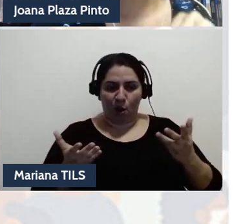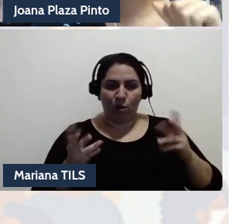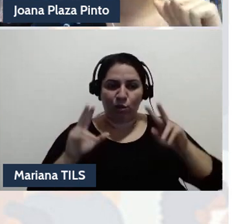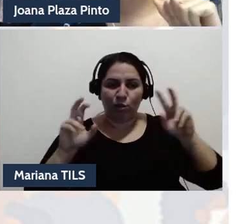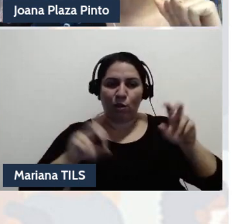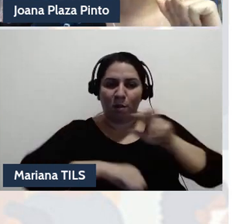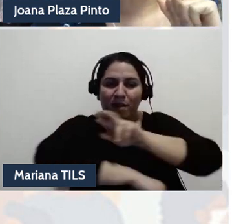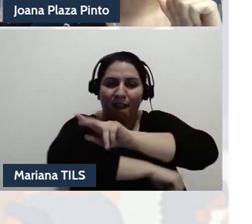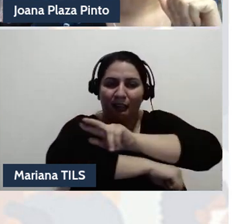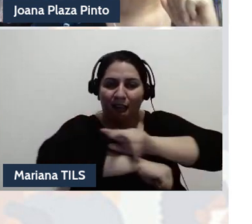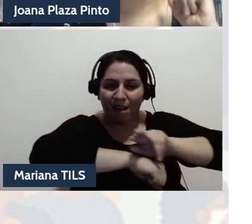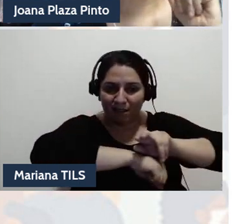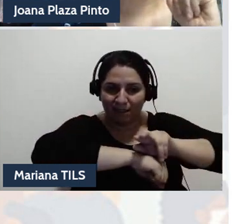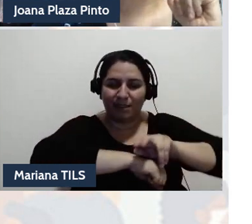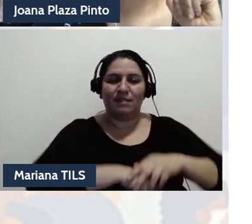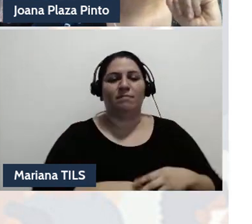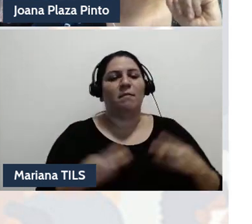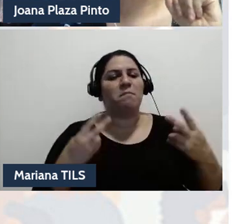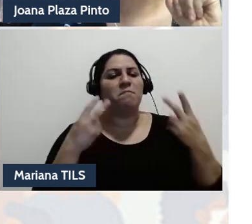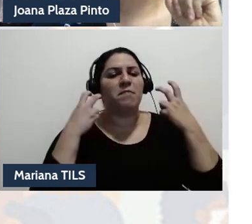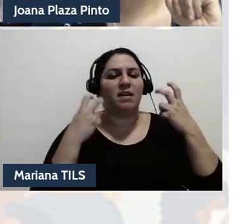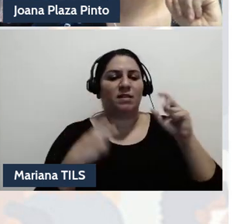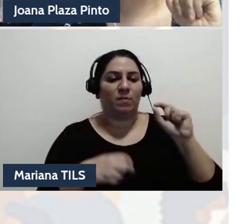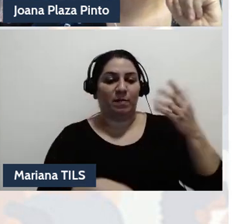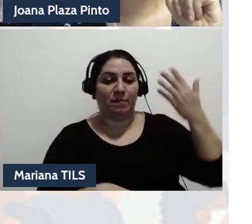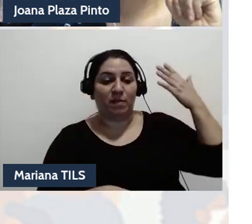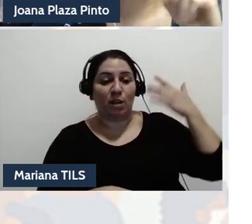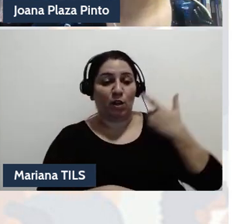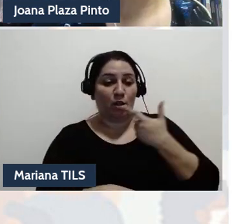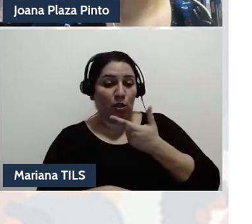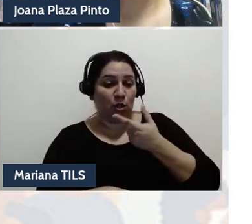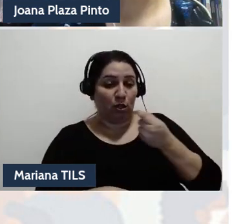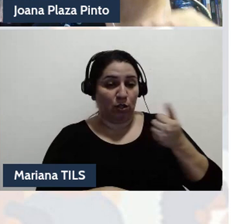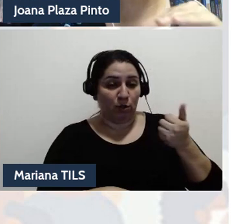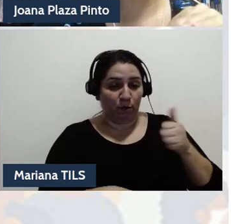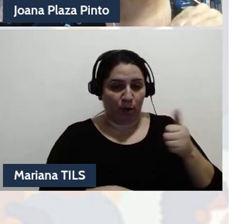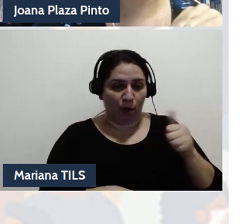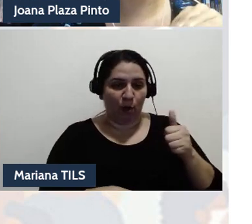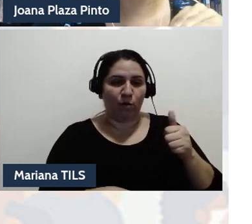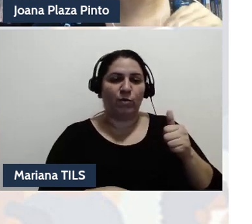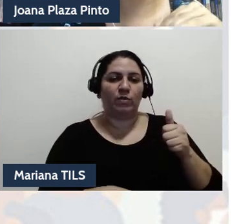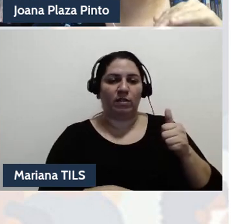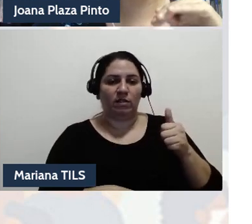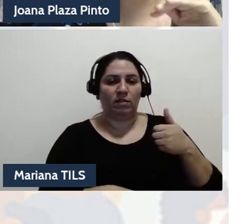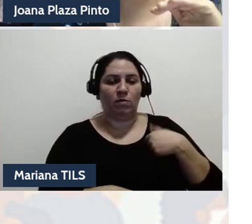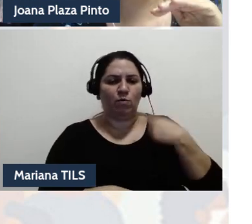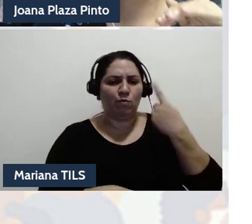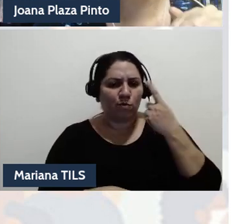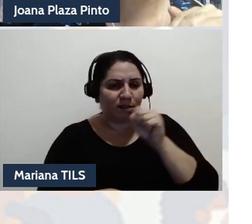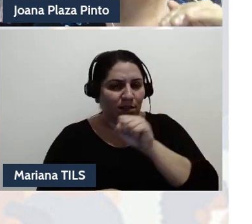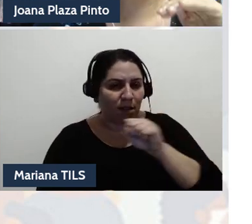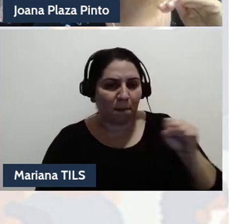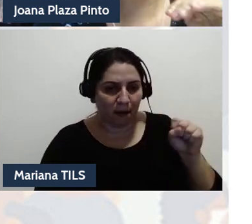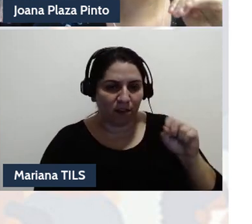Vocês notem que lá em 2011, eu tive um semestre com